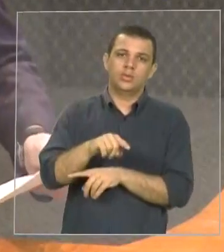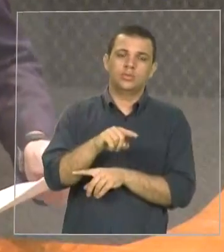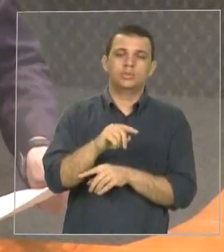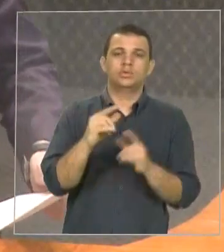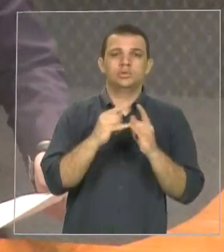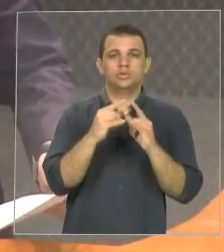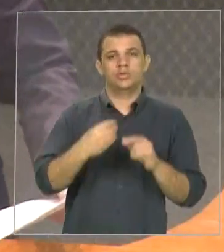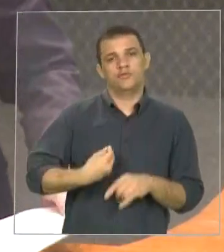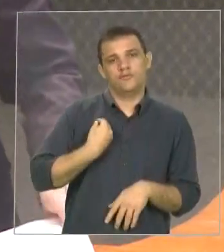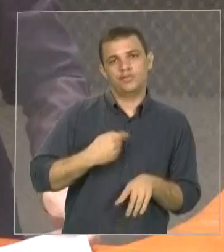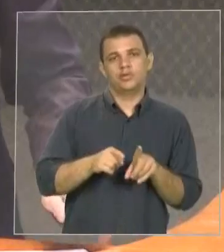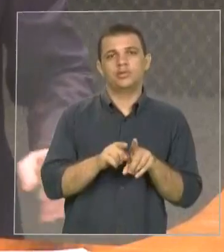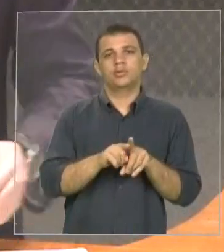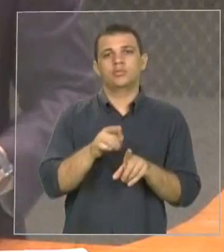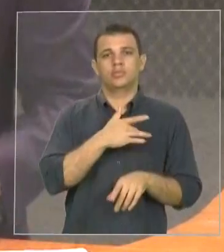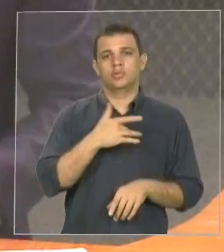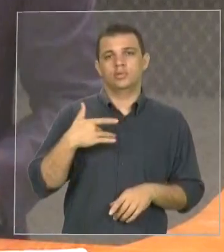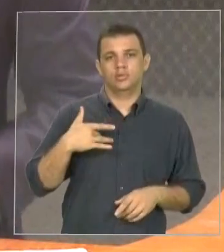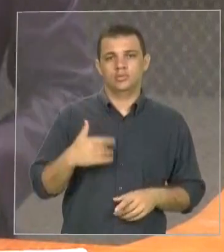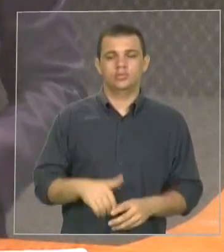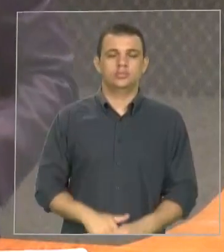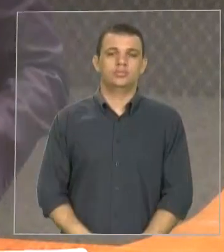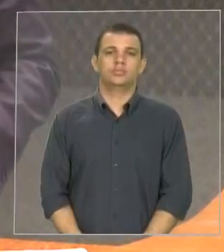e Saúde.